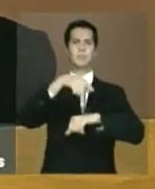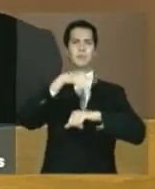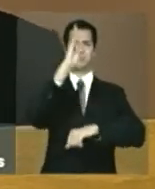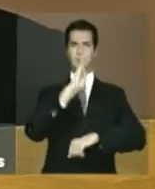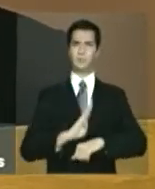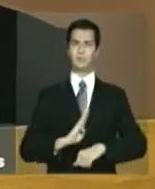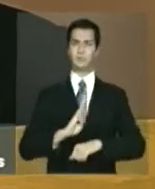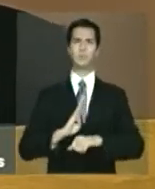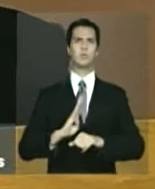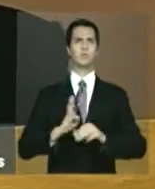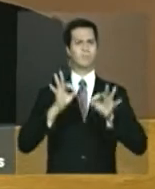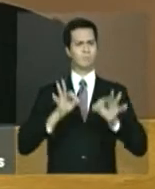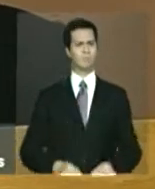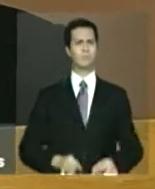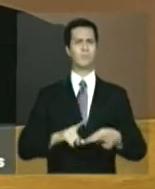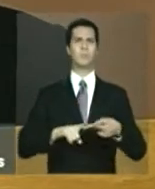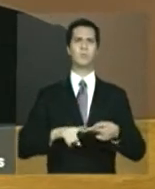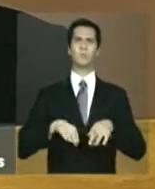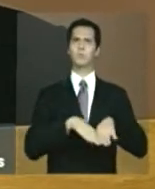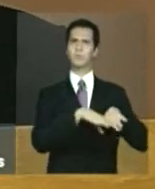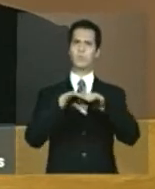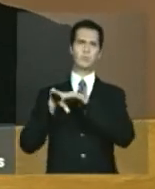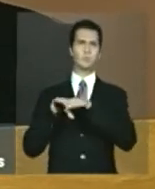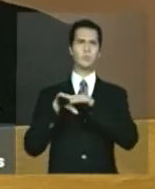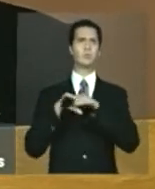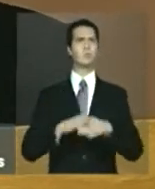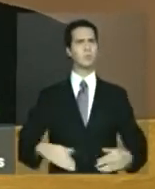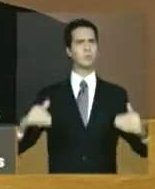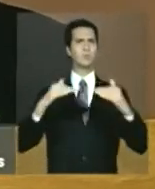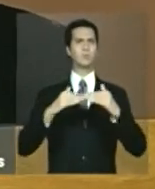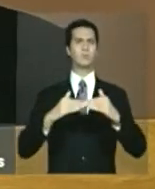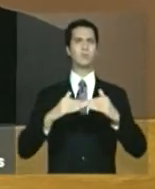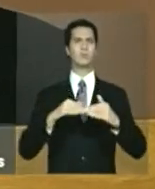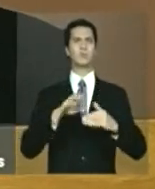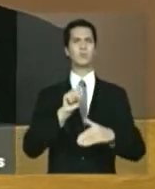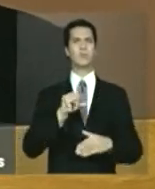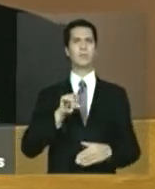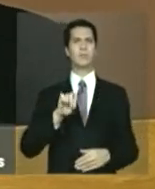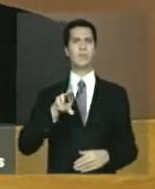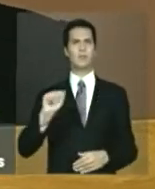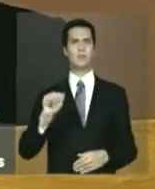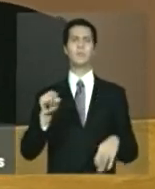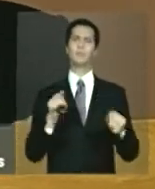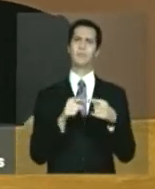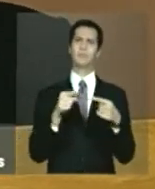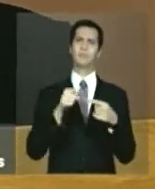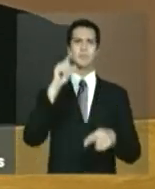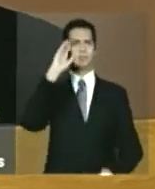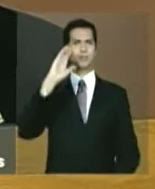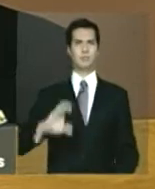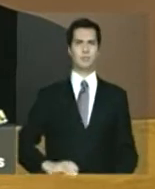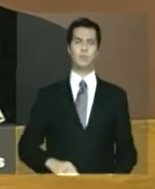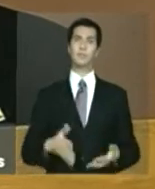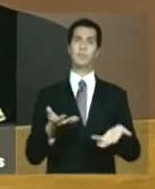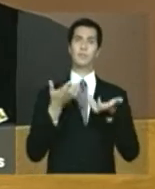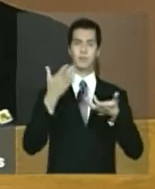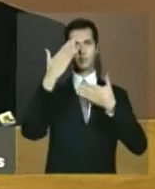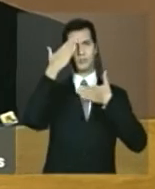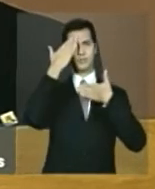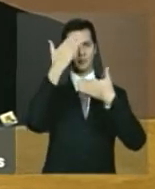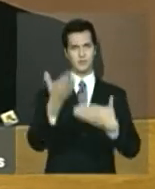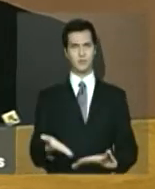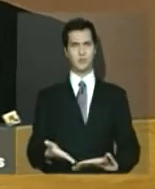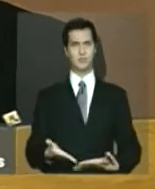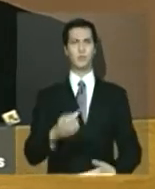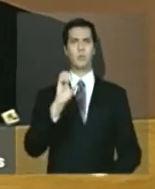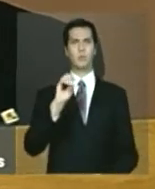justo equânime solidário e cidadão e cidadão eu quero agradecer a parceria